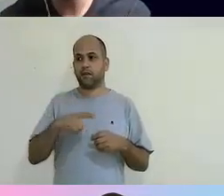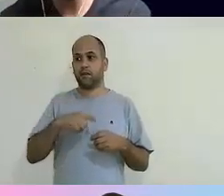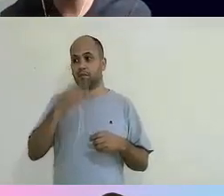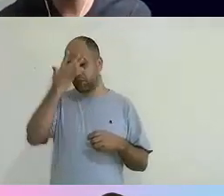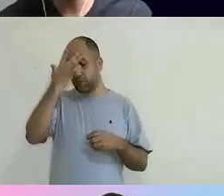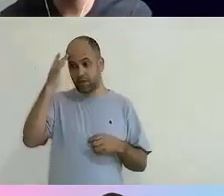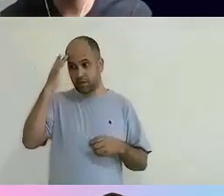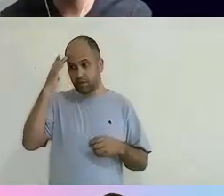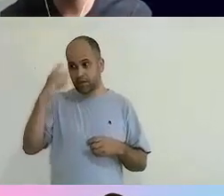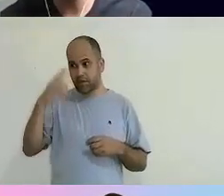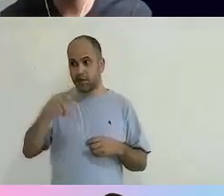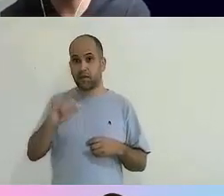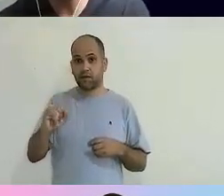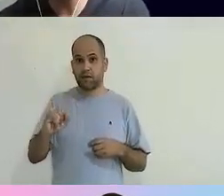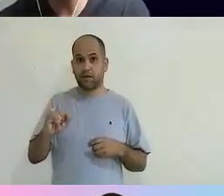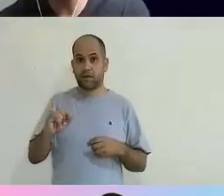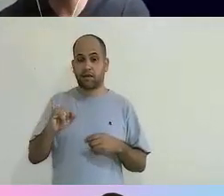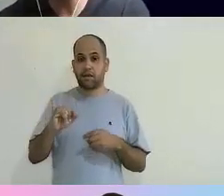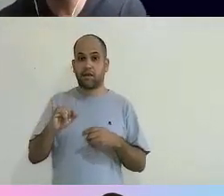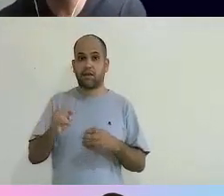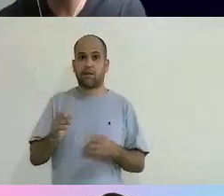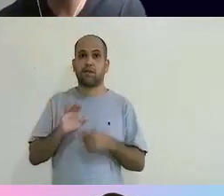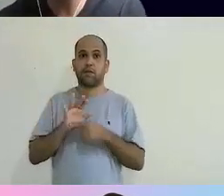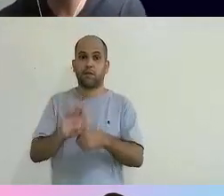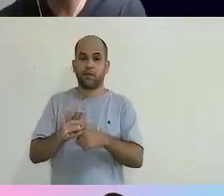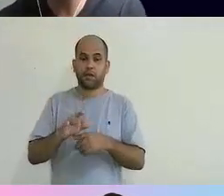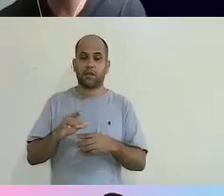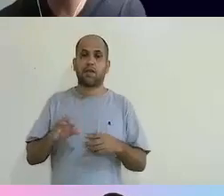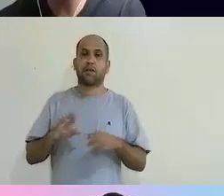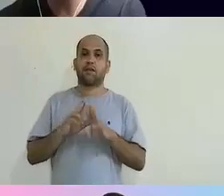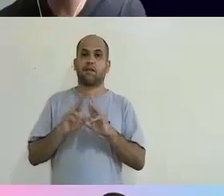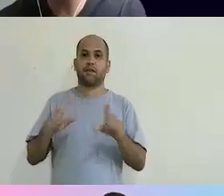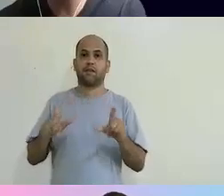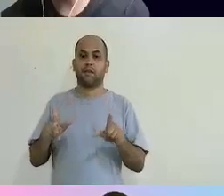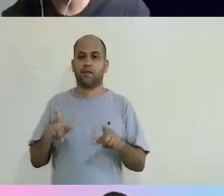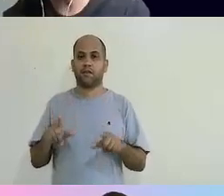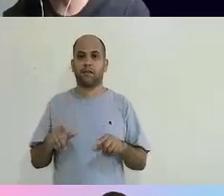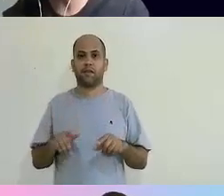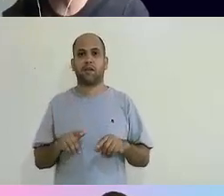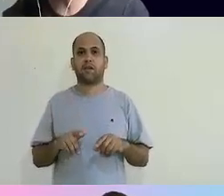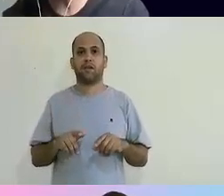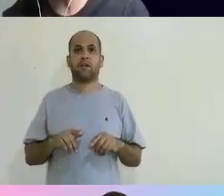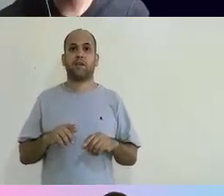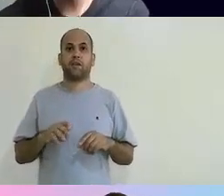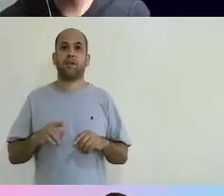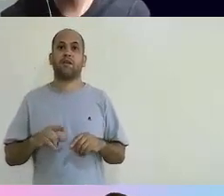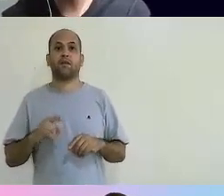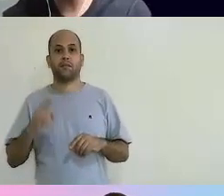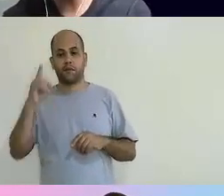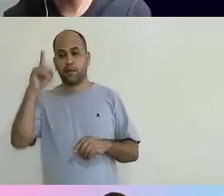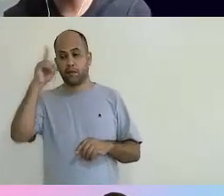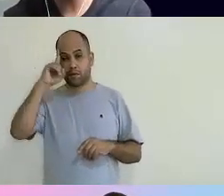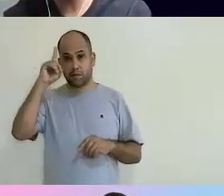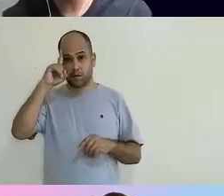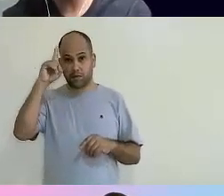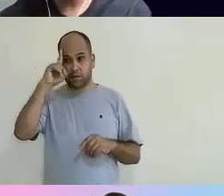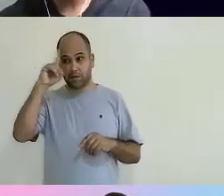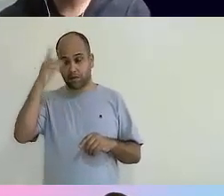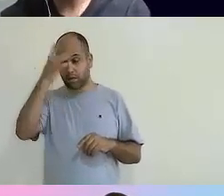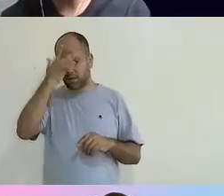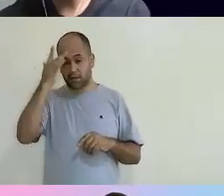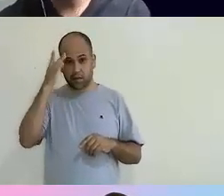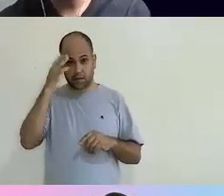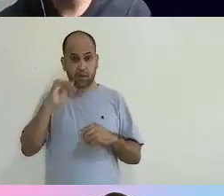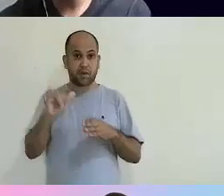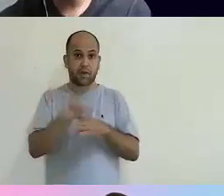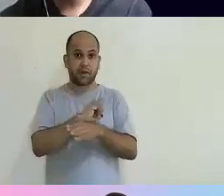criando, que vai estar inovando, que vai estar trazendo a diferença ali para o dia a dia, é uma pessoa resiliente, é uma pessoa que vai